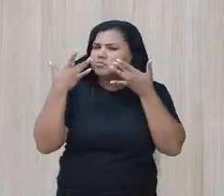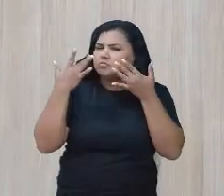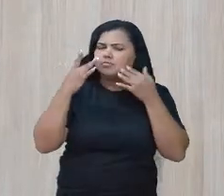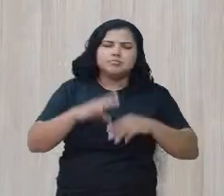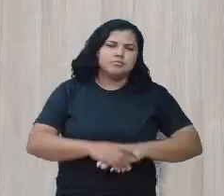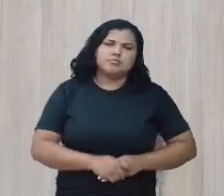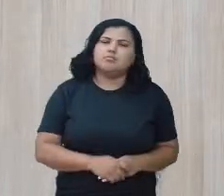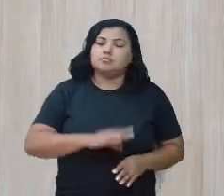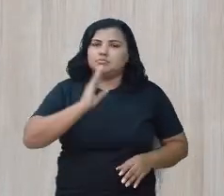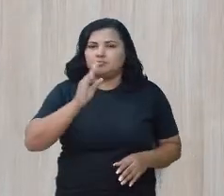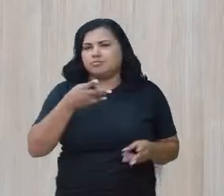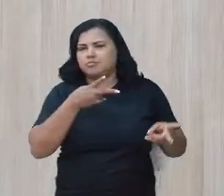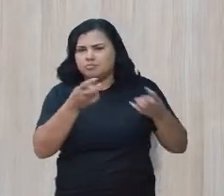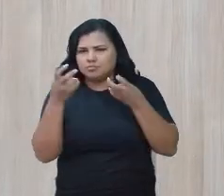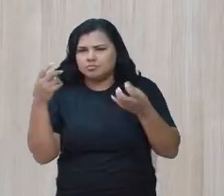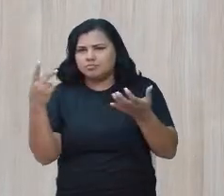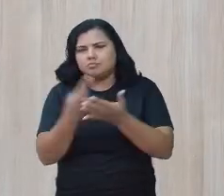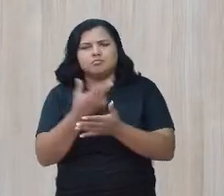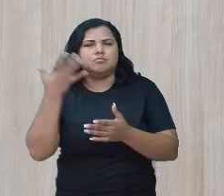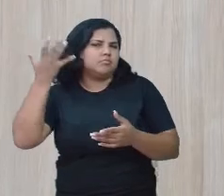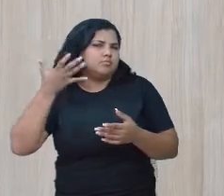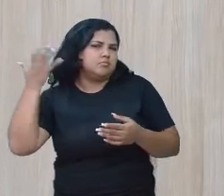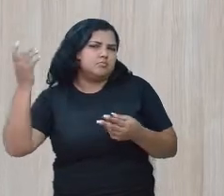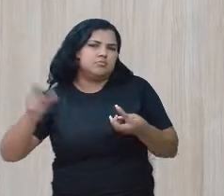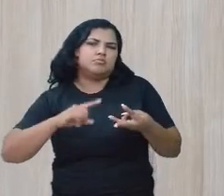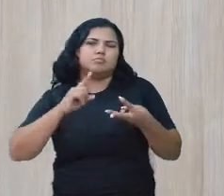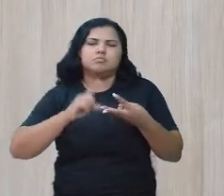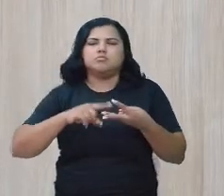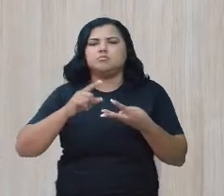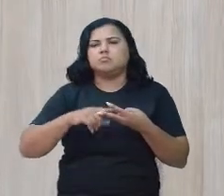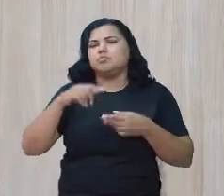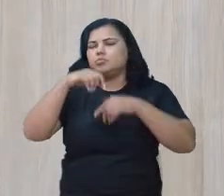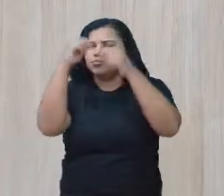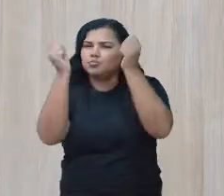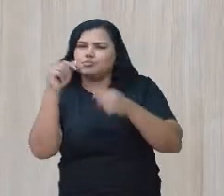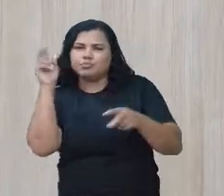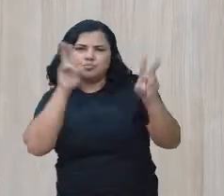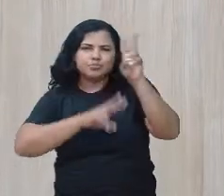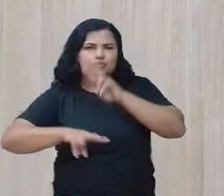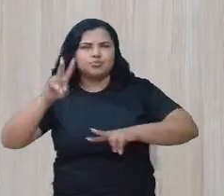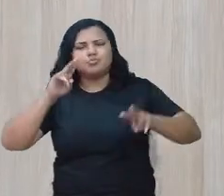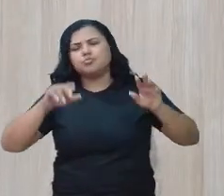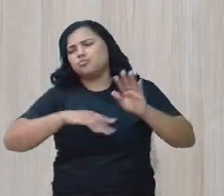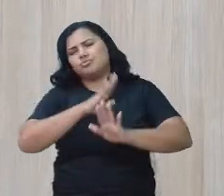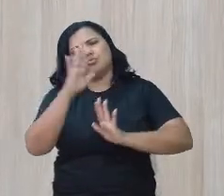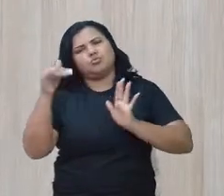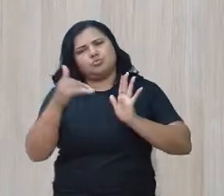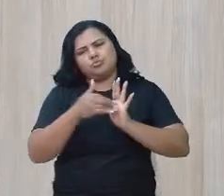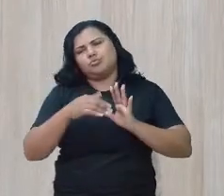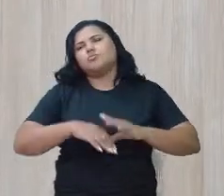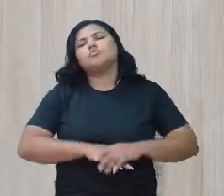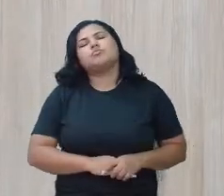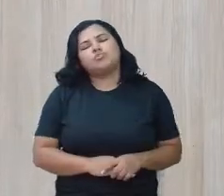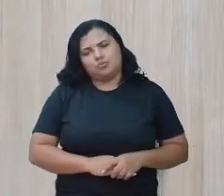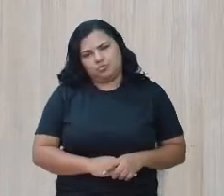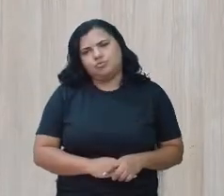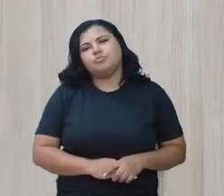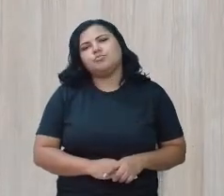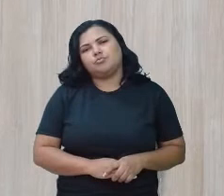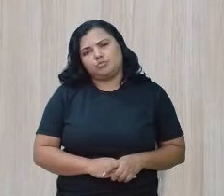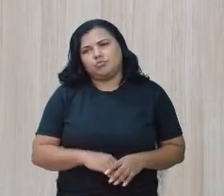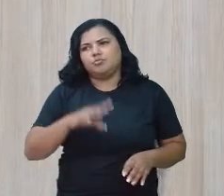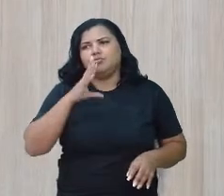já viu, né? Acontece na música, acontece nas artes visuais, em todas as formas de arte e também em todas as formas